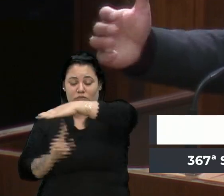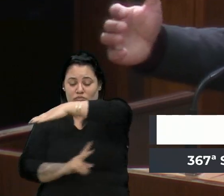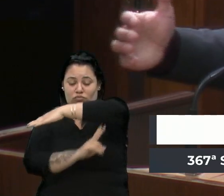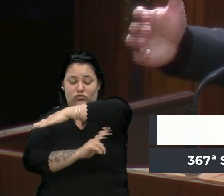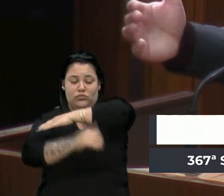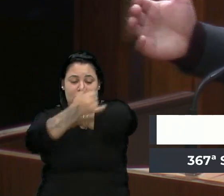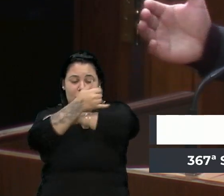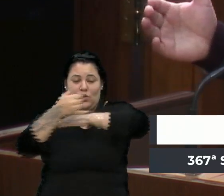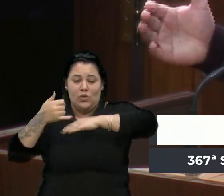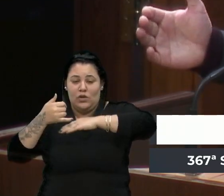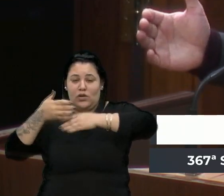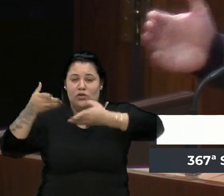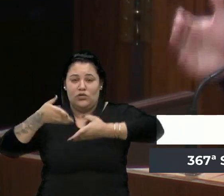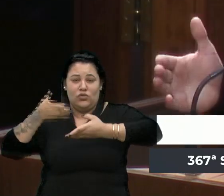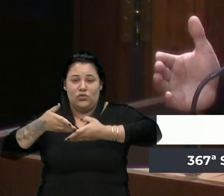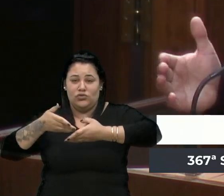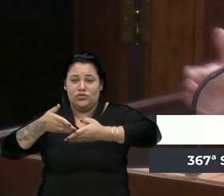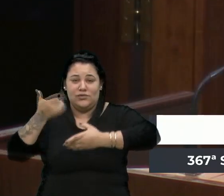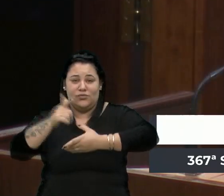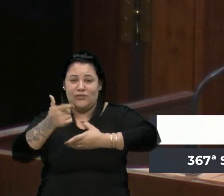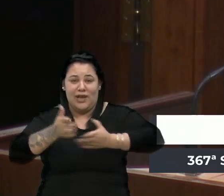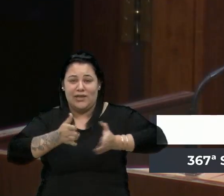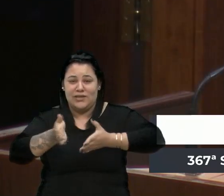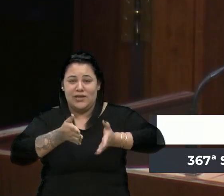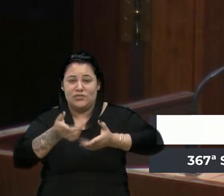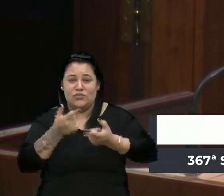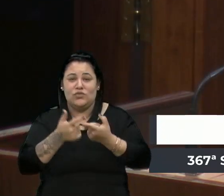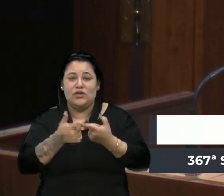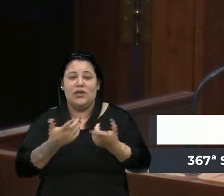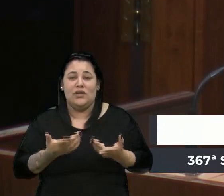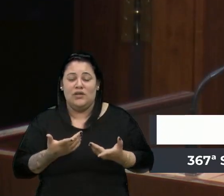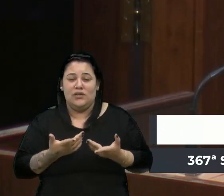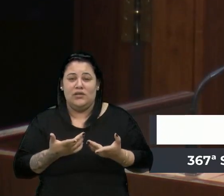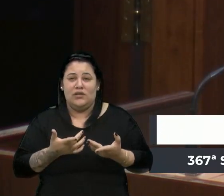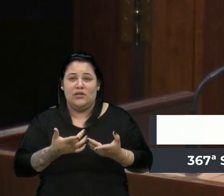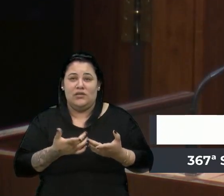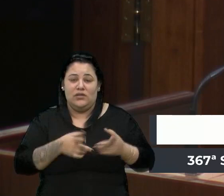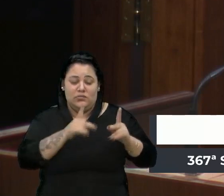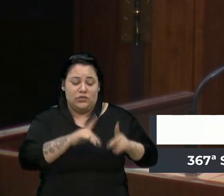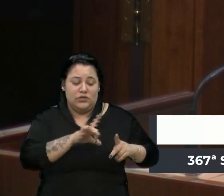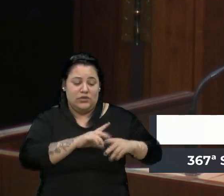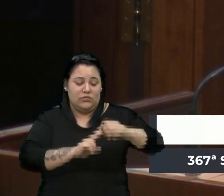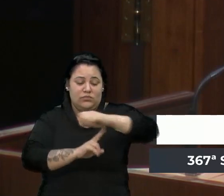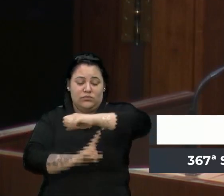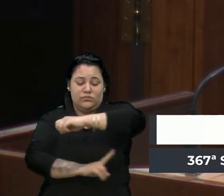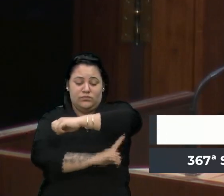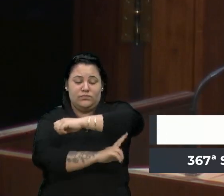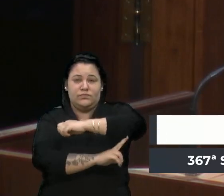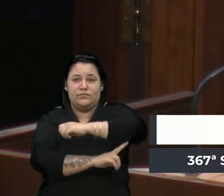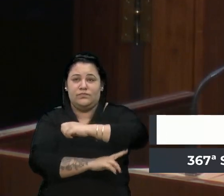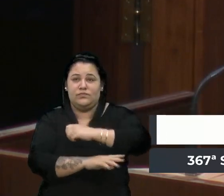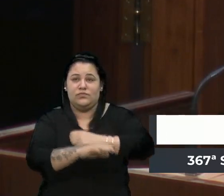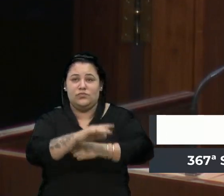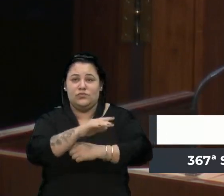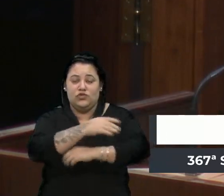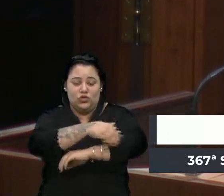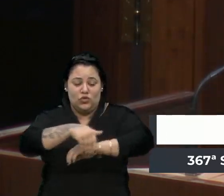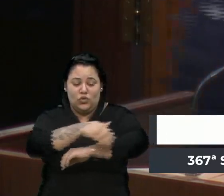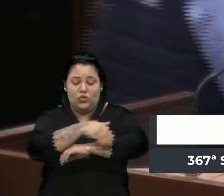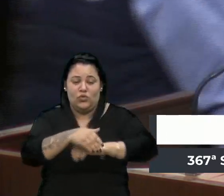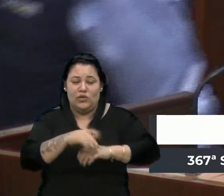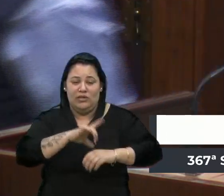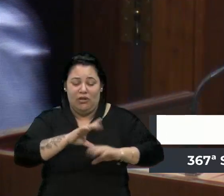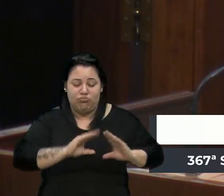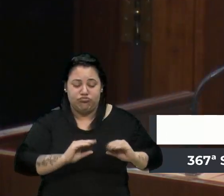que hoje está intransitável. Por quê? As pessoas têm moradores de ruas, colchões,